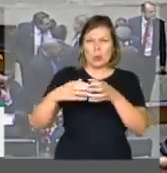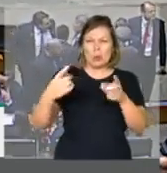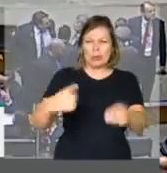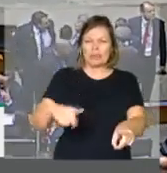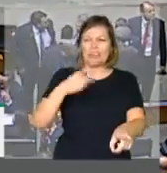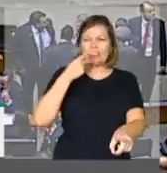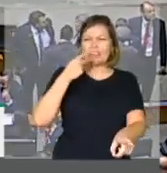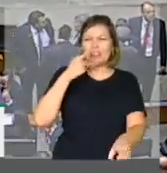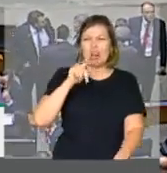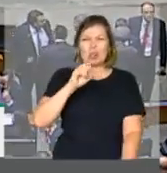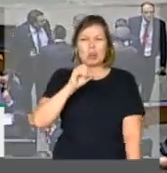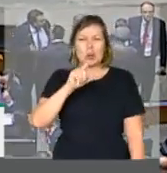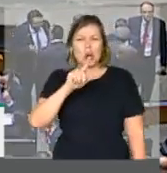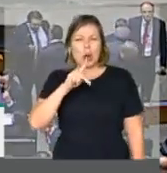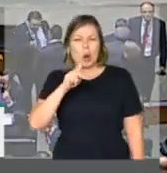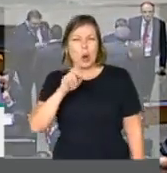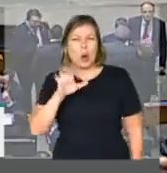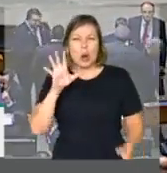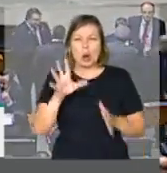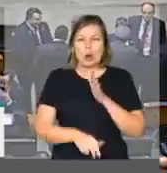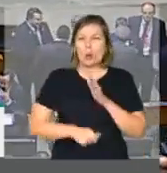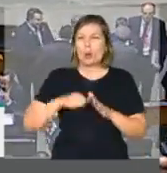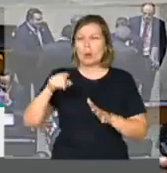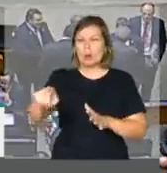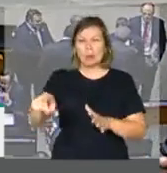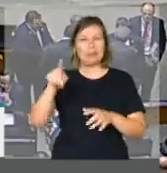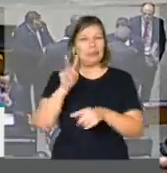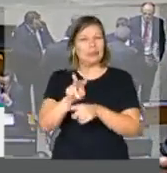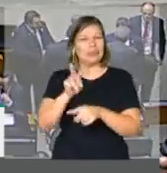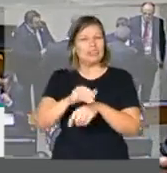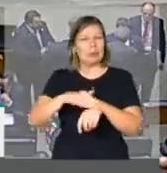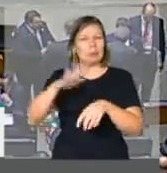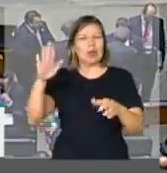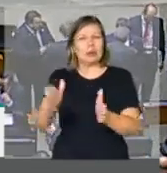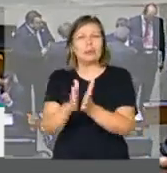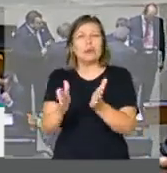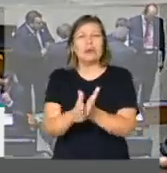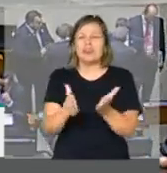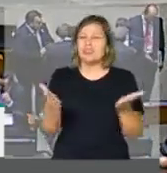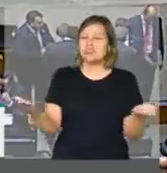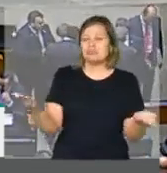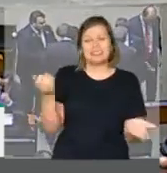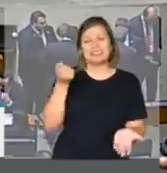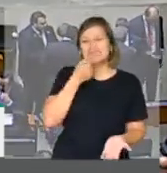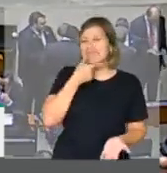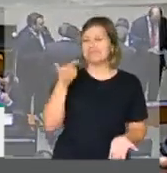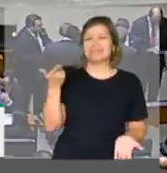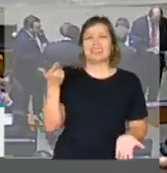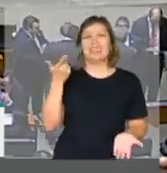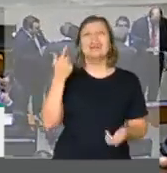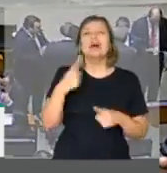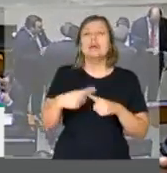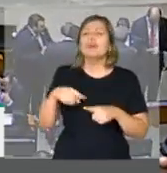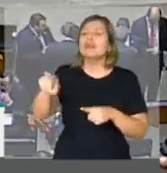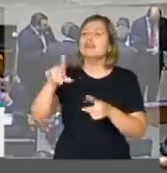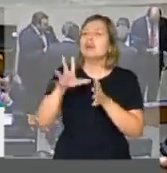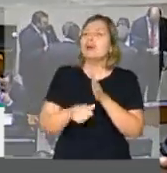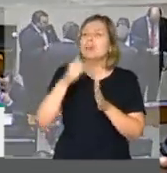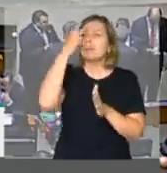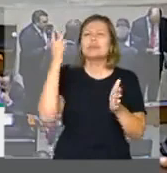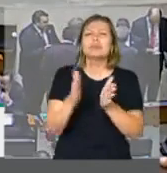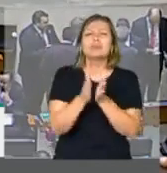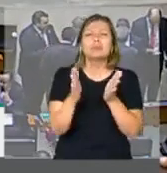pobres. Por que não fizeram quando estiveram no governo? Por que roubaram os pobres? Por que mentiram,